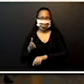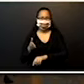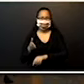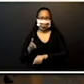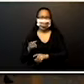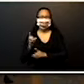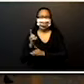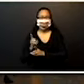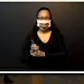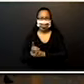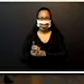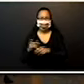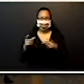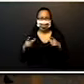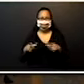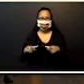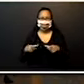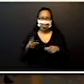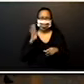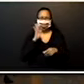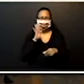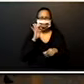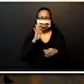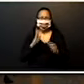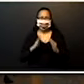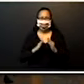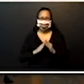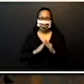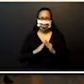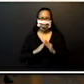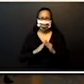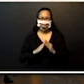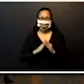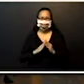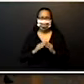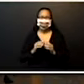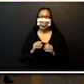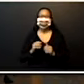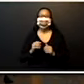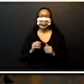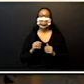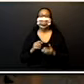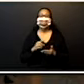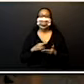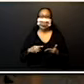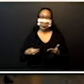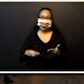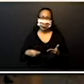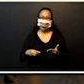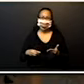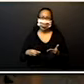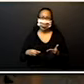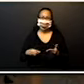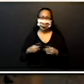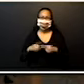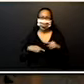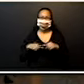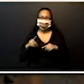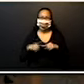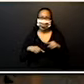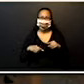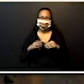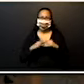para assistir as aulas, com o material em mãos aí, certo? Então, só para ninguém